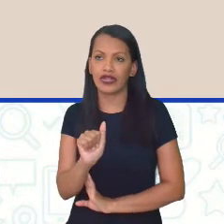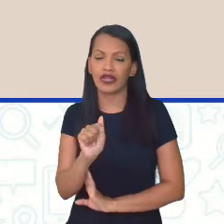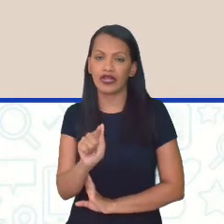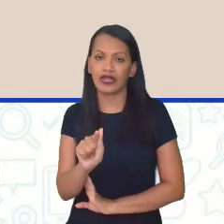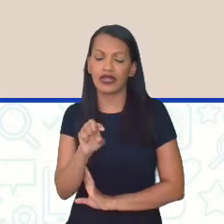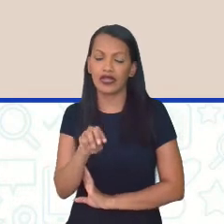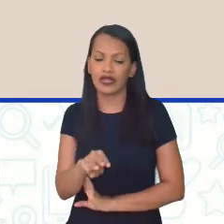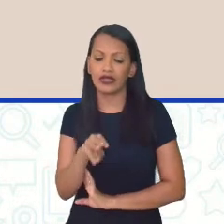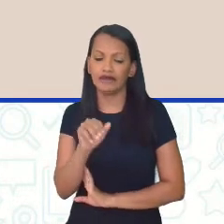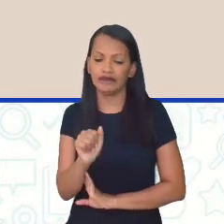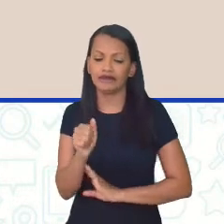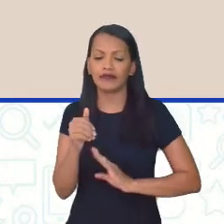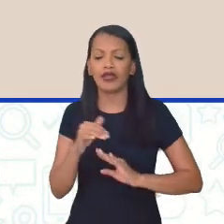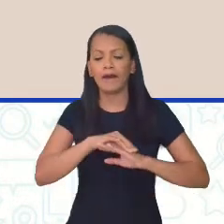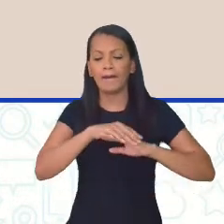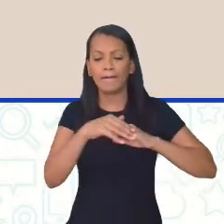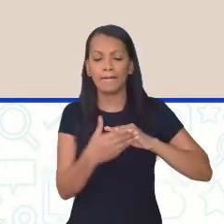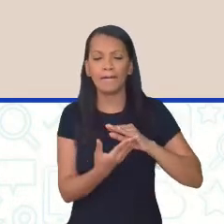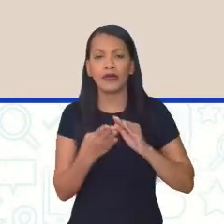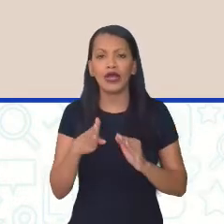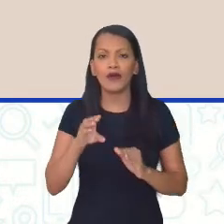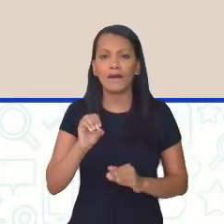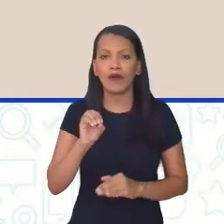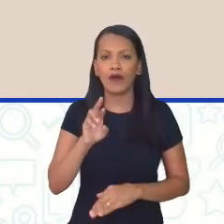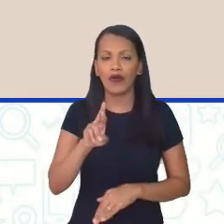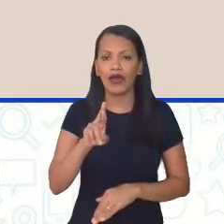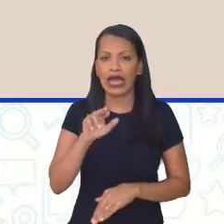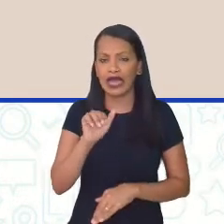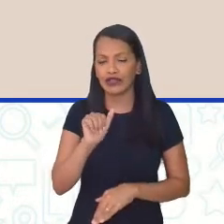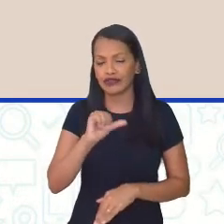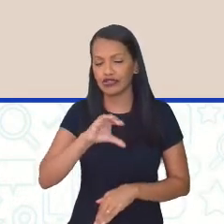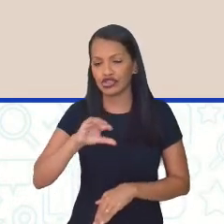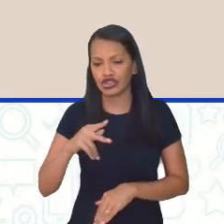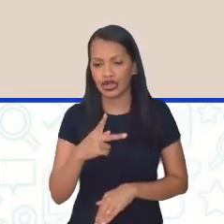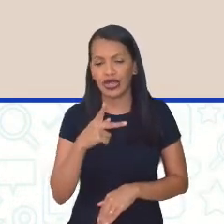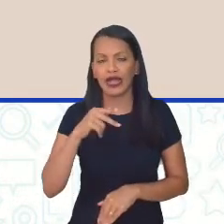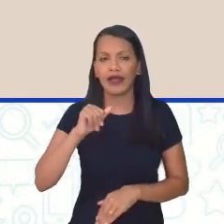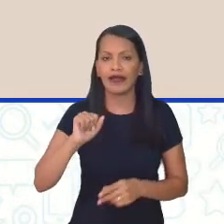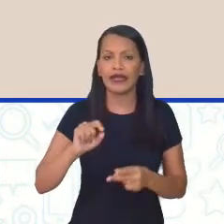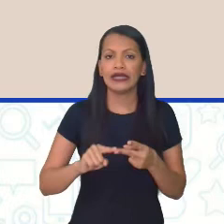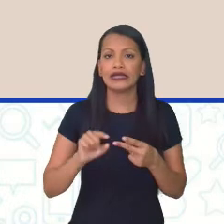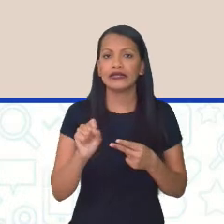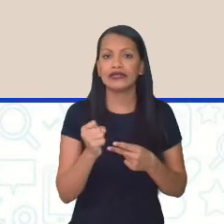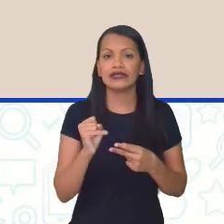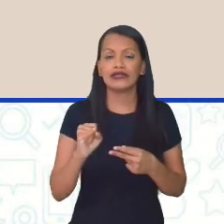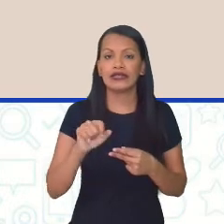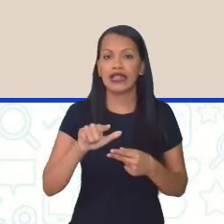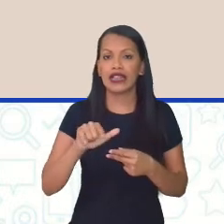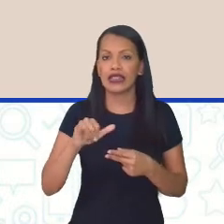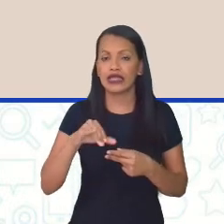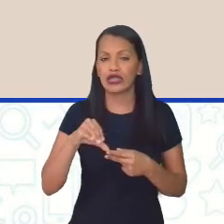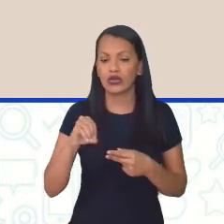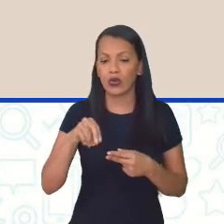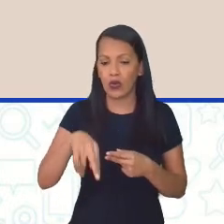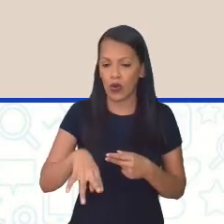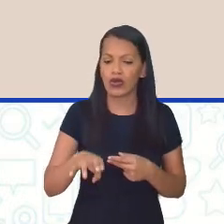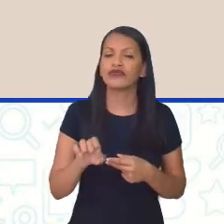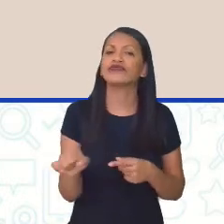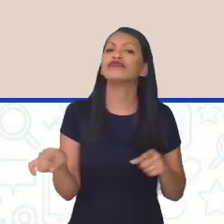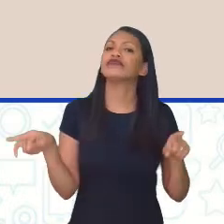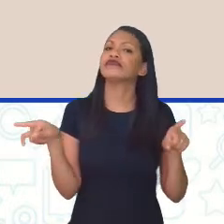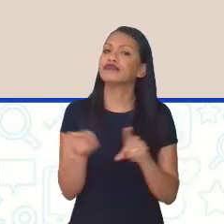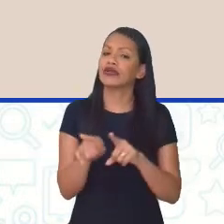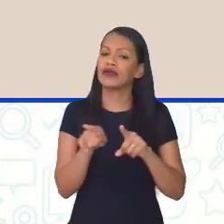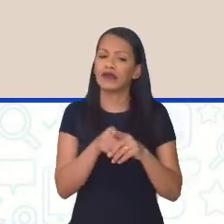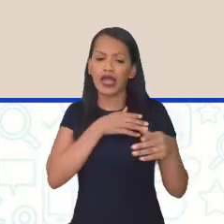barreira, feito de borracha e silicone e no formato de uma concha. E sua função também é